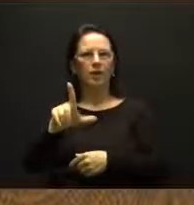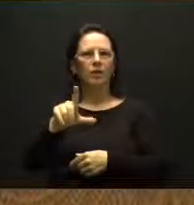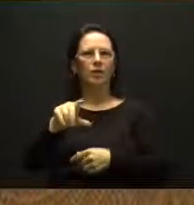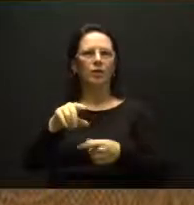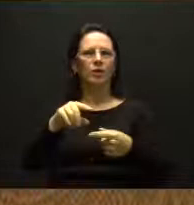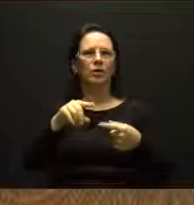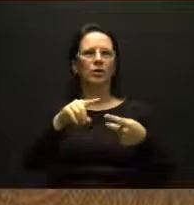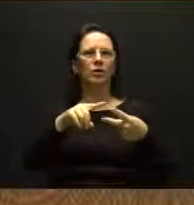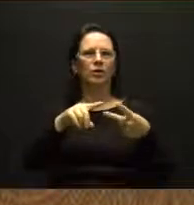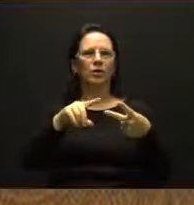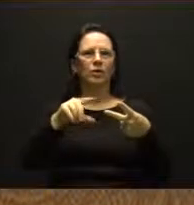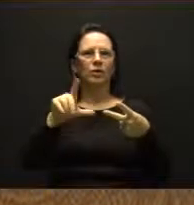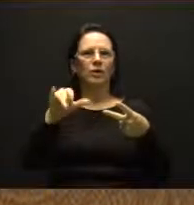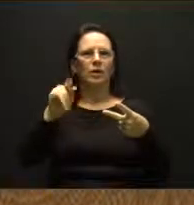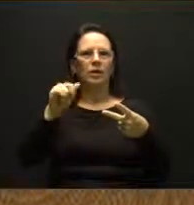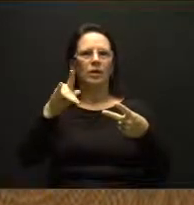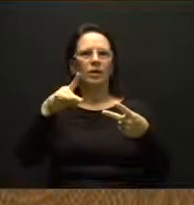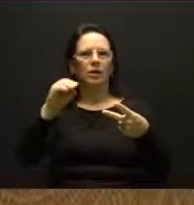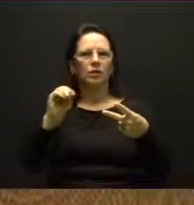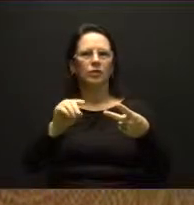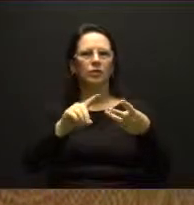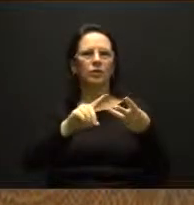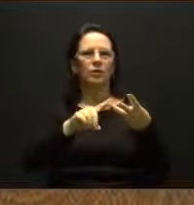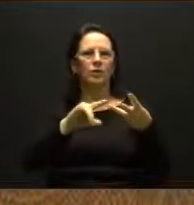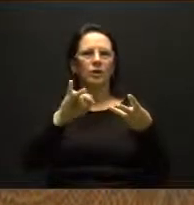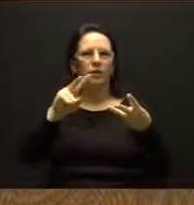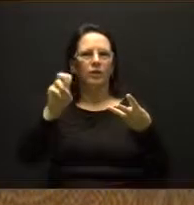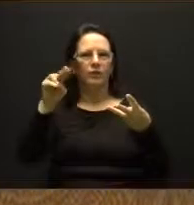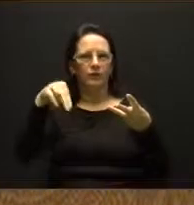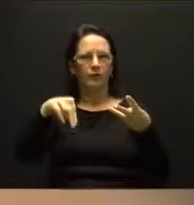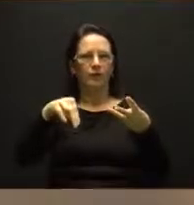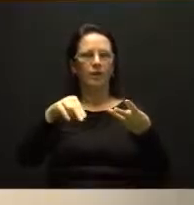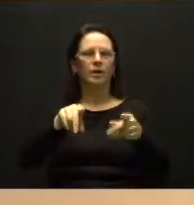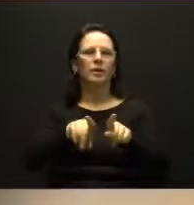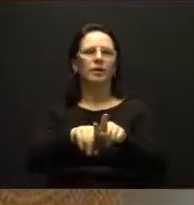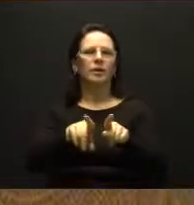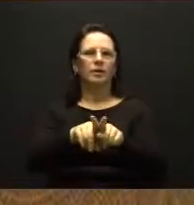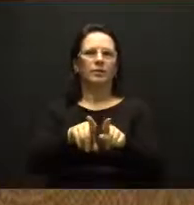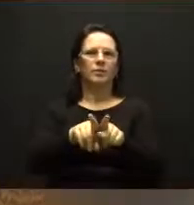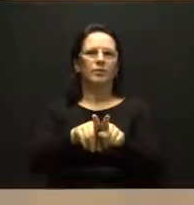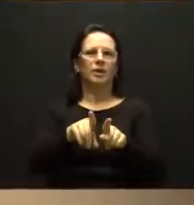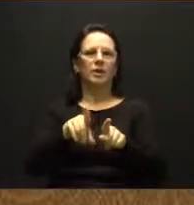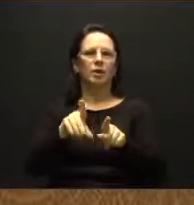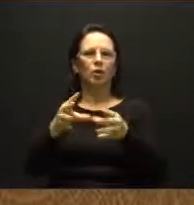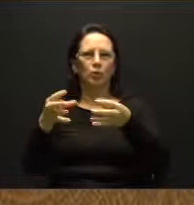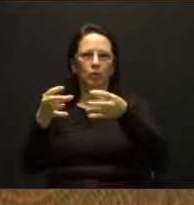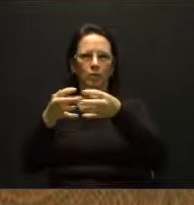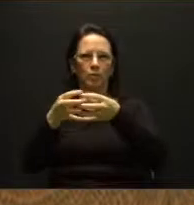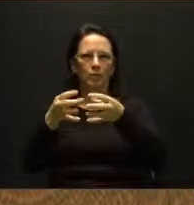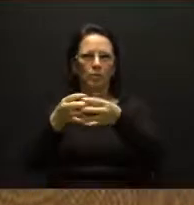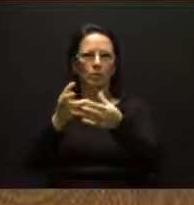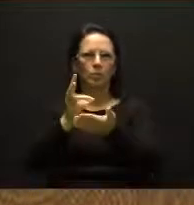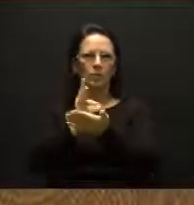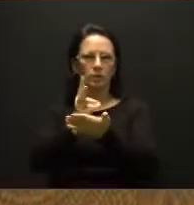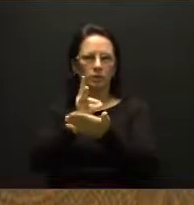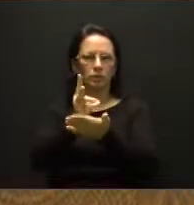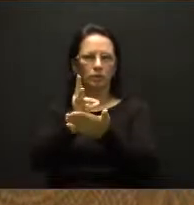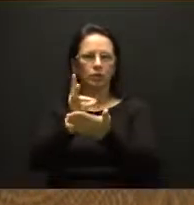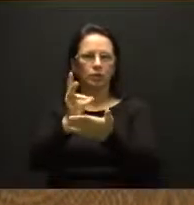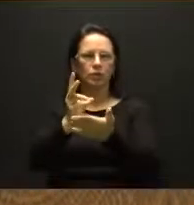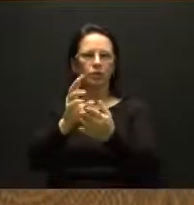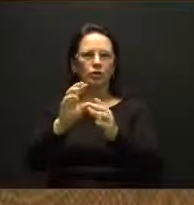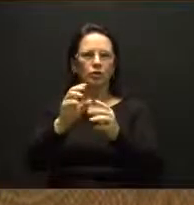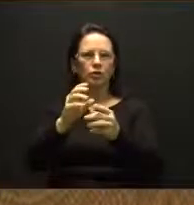elza batista santos e vanda silva deliberaram ainda que os membros da comissão permanente de indústria comércio